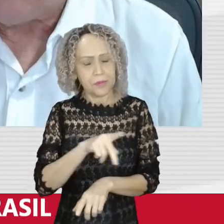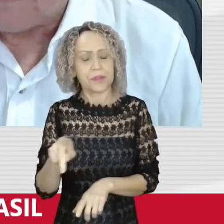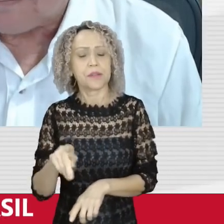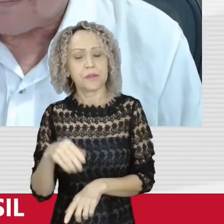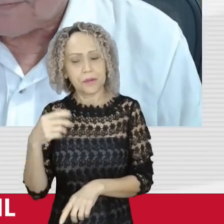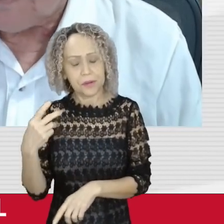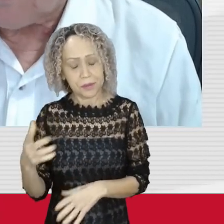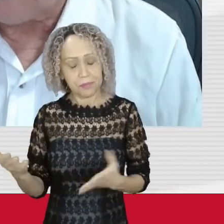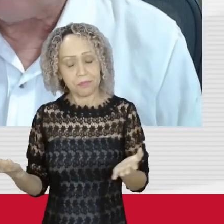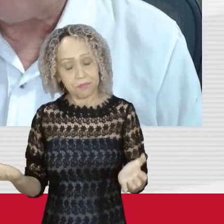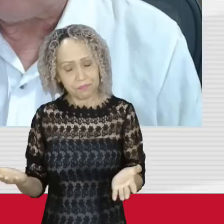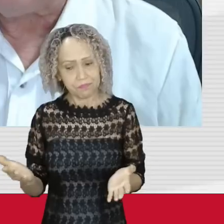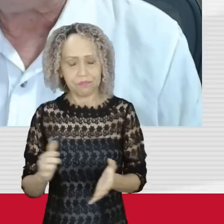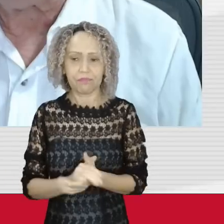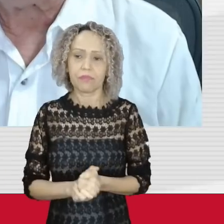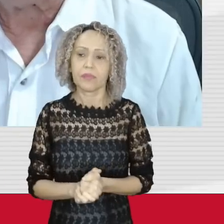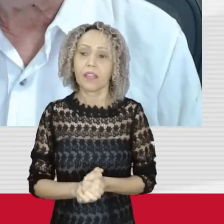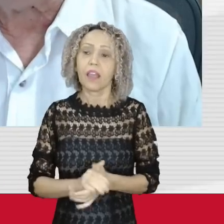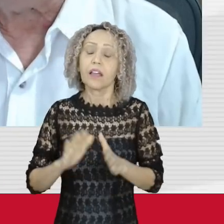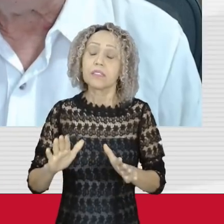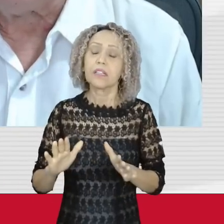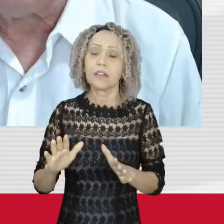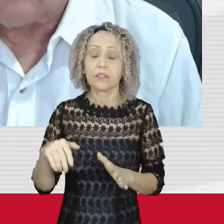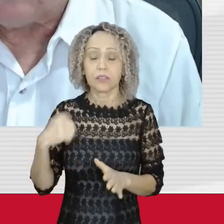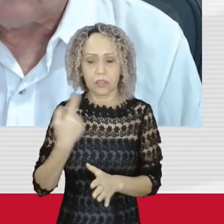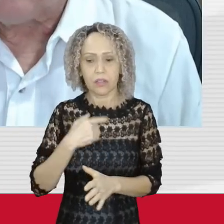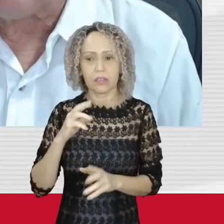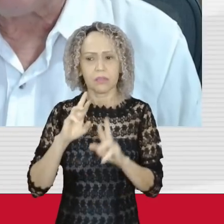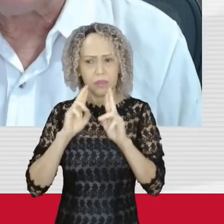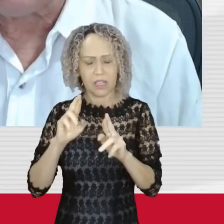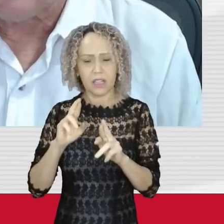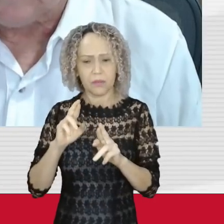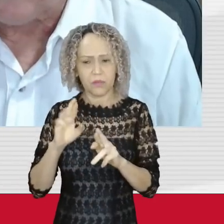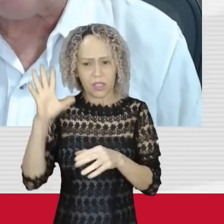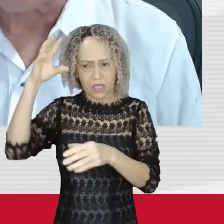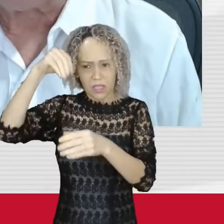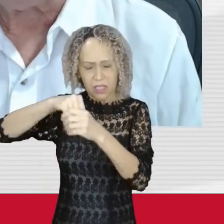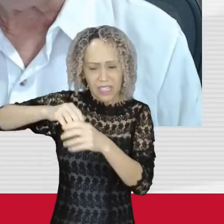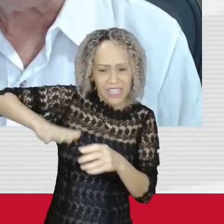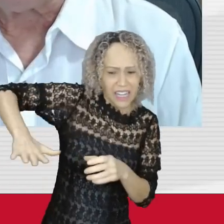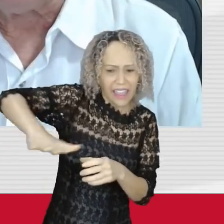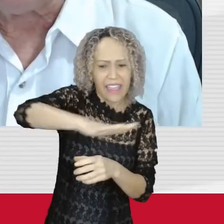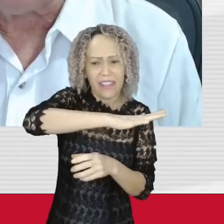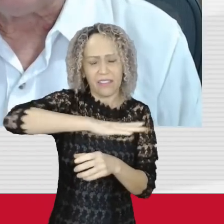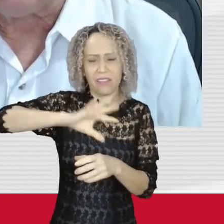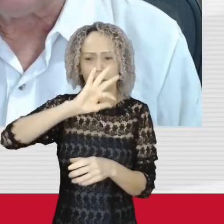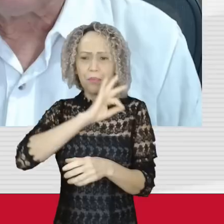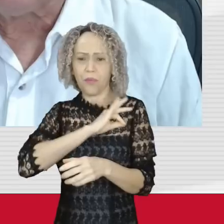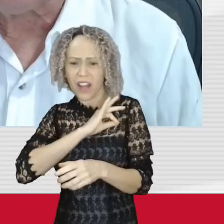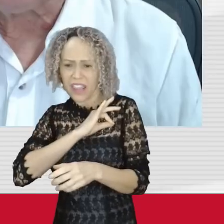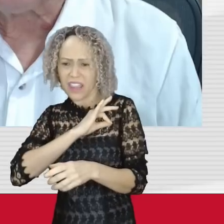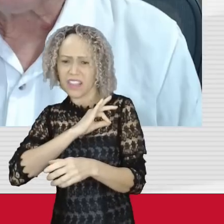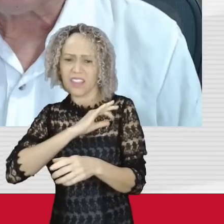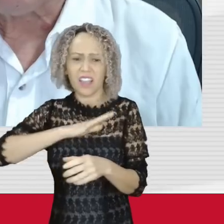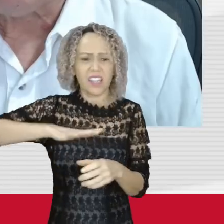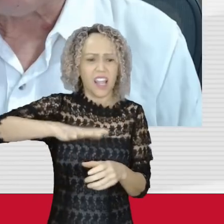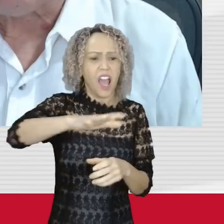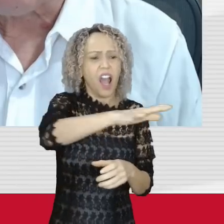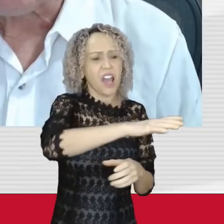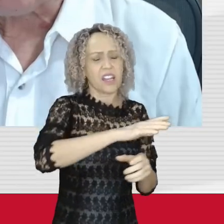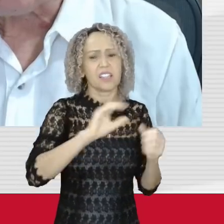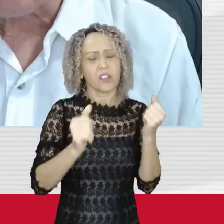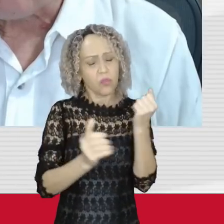realidade também dentro das polícias, dentro da segurança, né, em todos os níveis. Agora, é